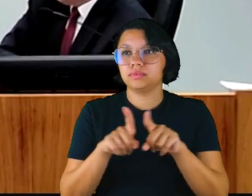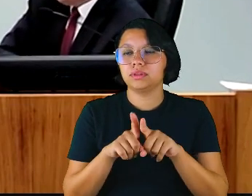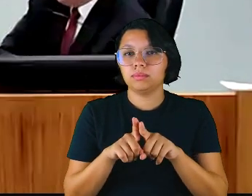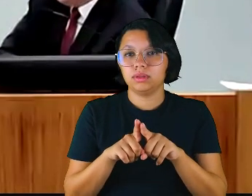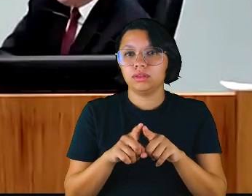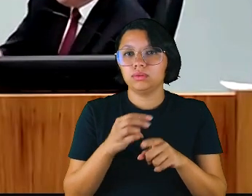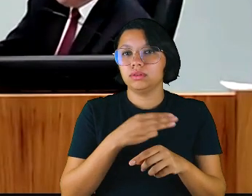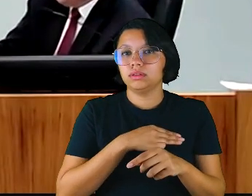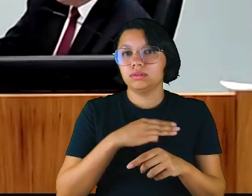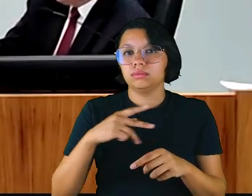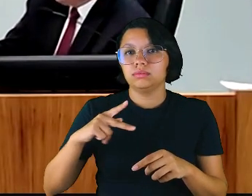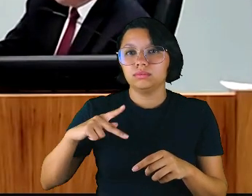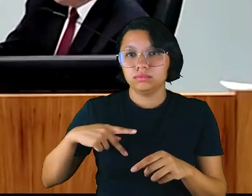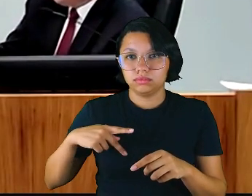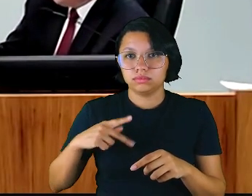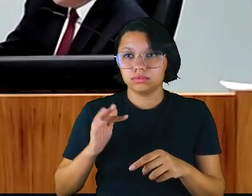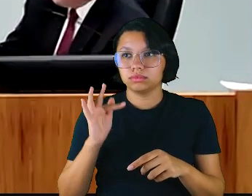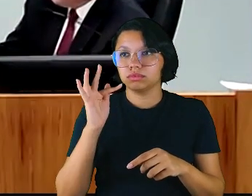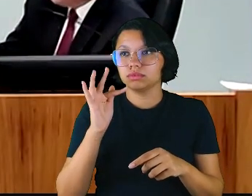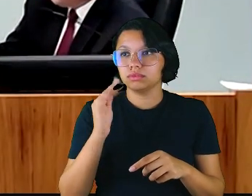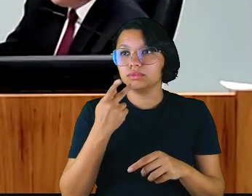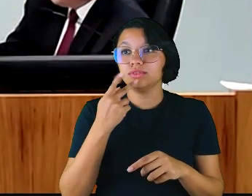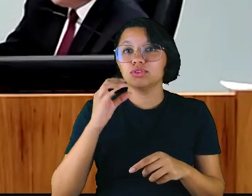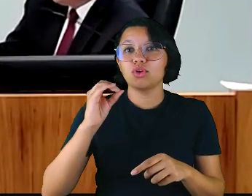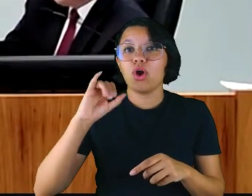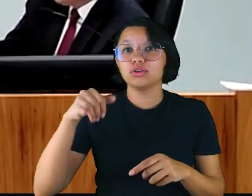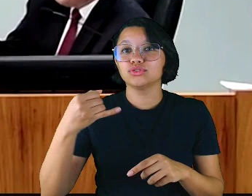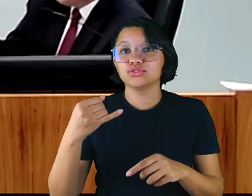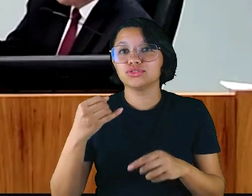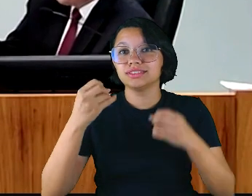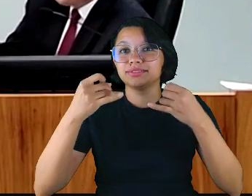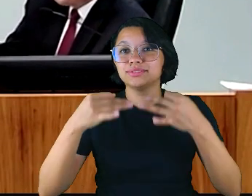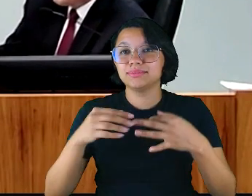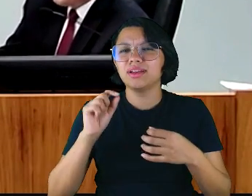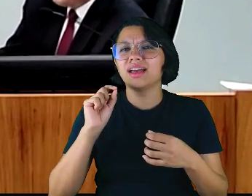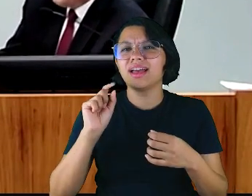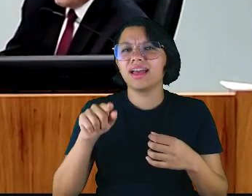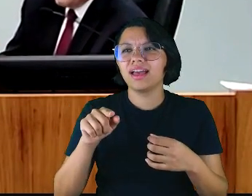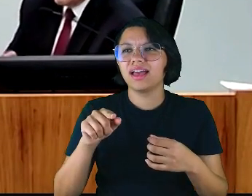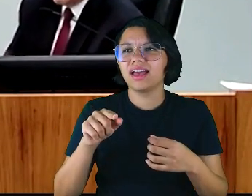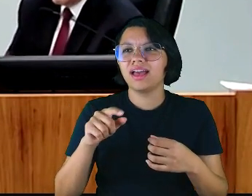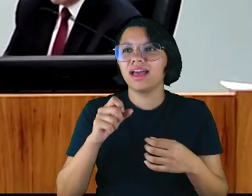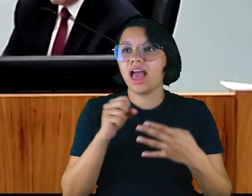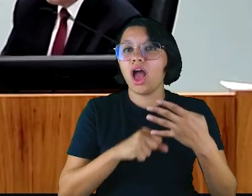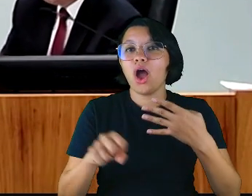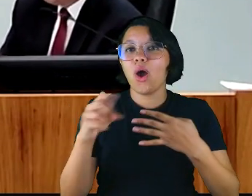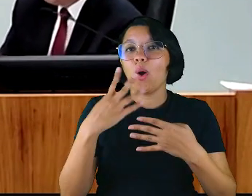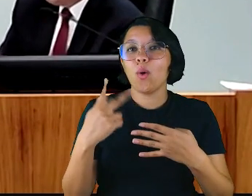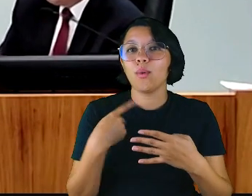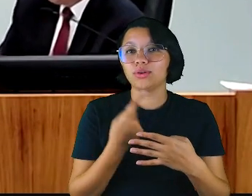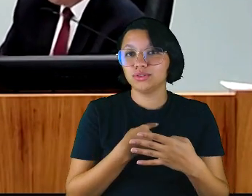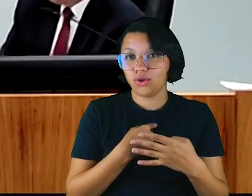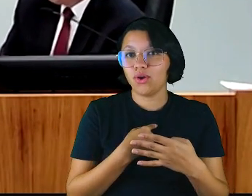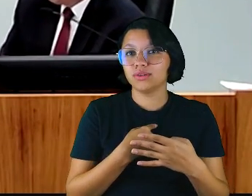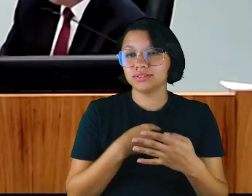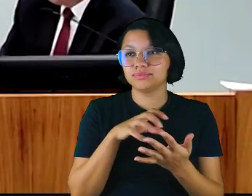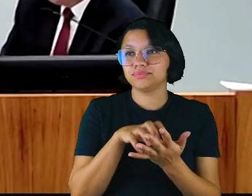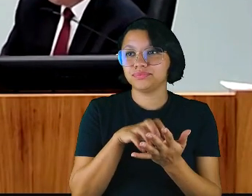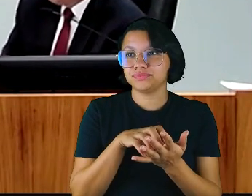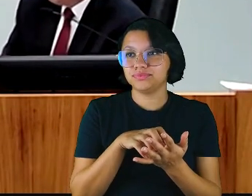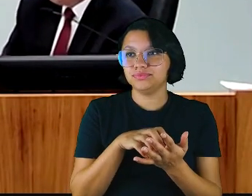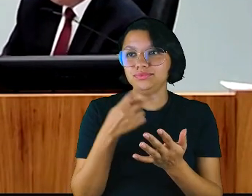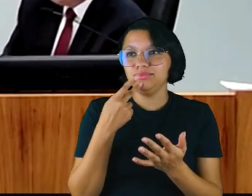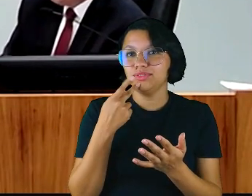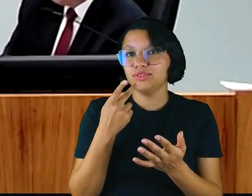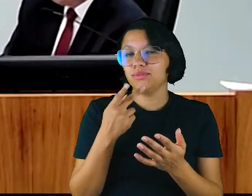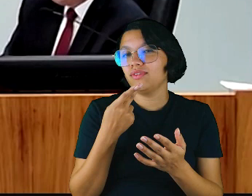as no federal. O senhor tinha me falado OJ? OJ, eu expliquei que para ele, OJ é a nossa súmula lá dos órgãos fracionários.